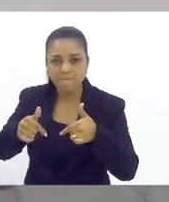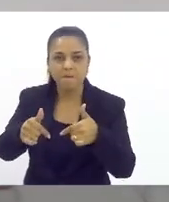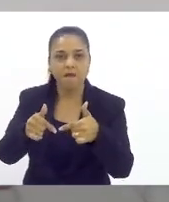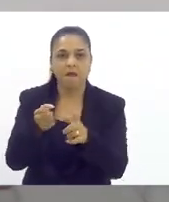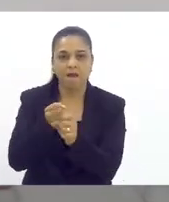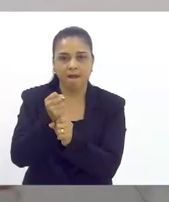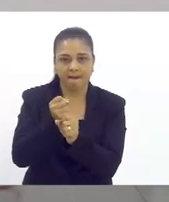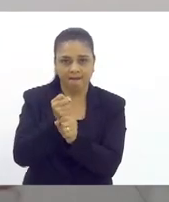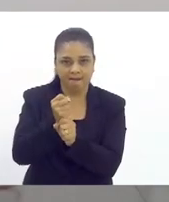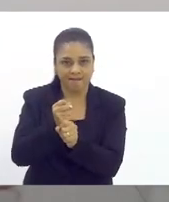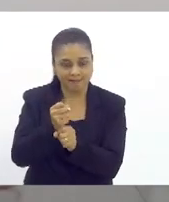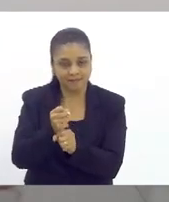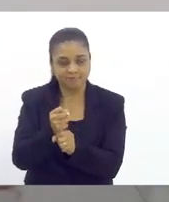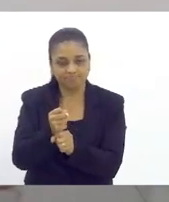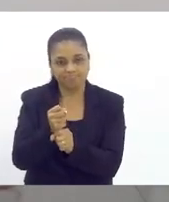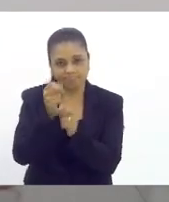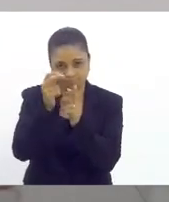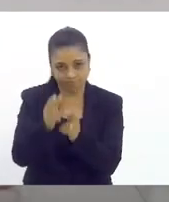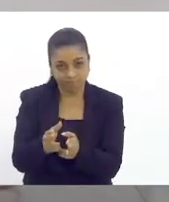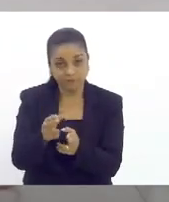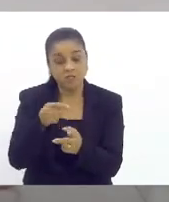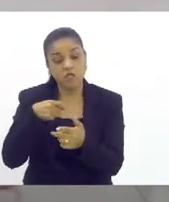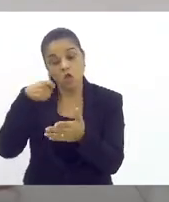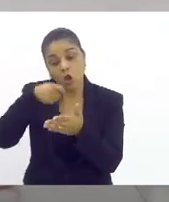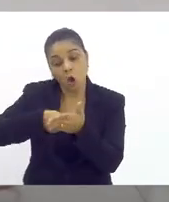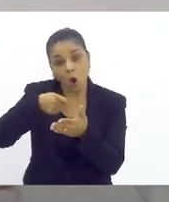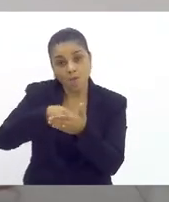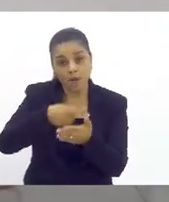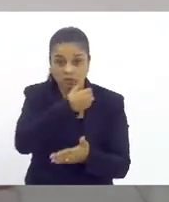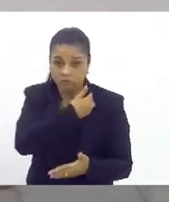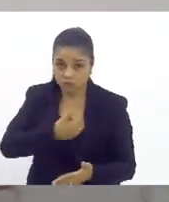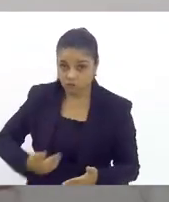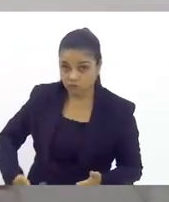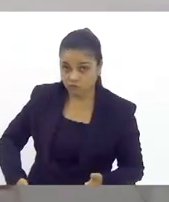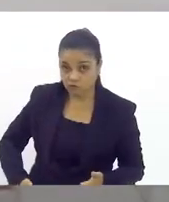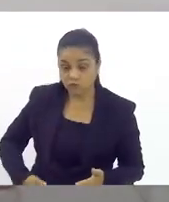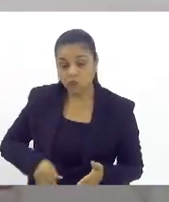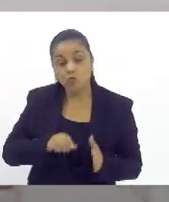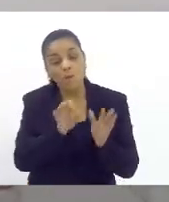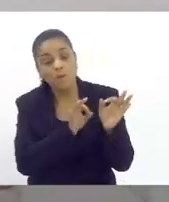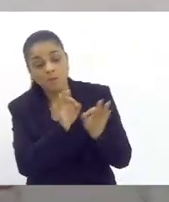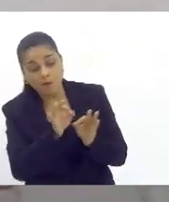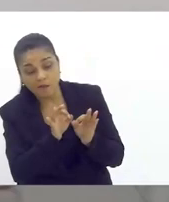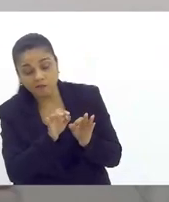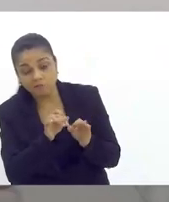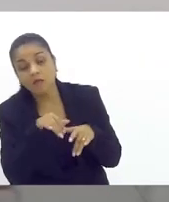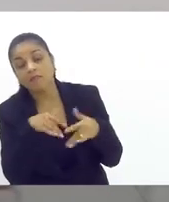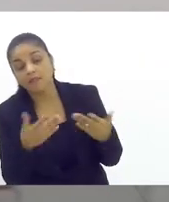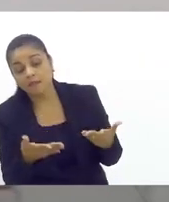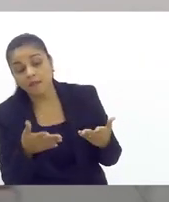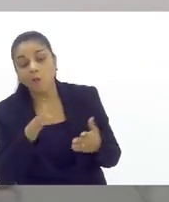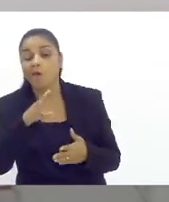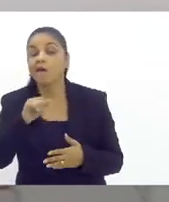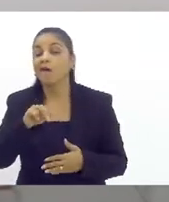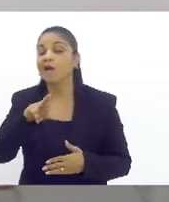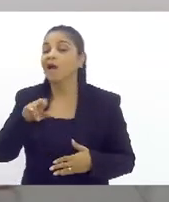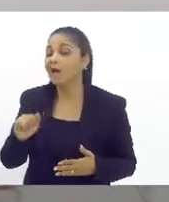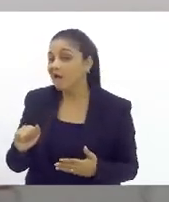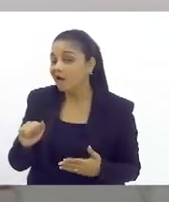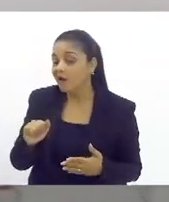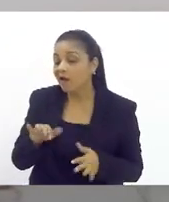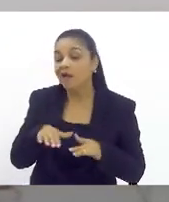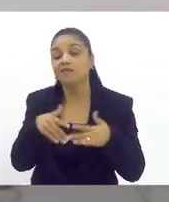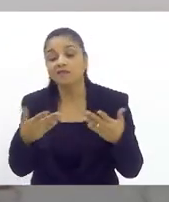e vamos por um lado cobrado o governo Cadê os planos Cadê o carro cadê